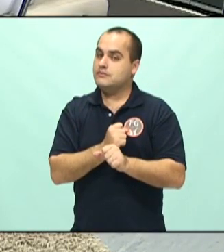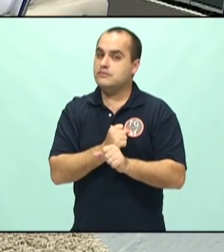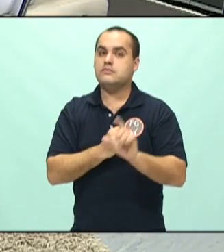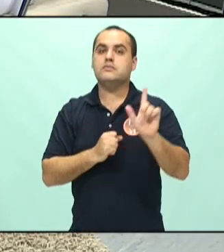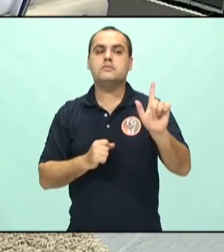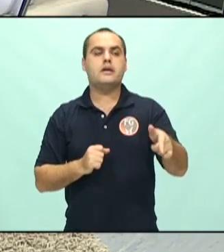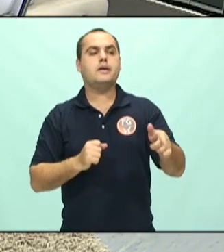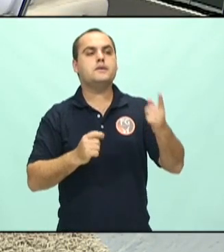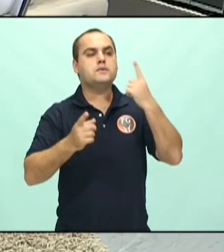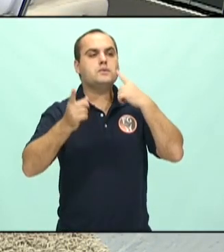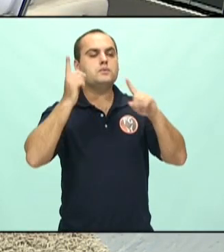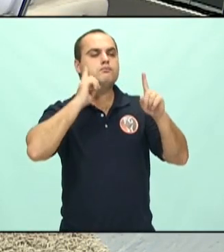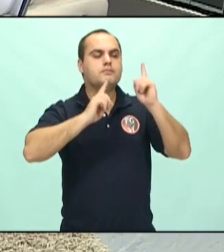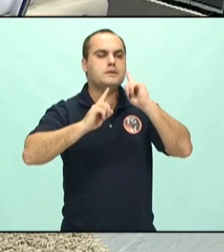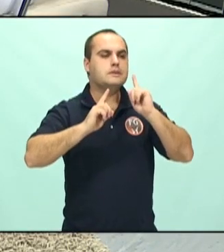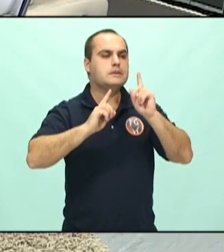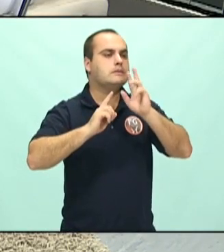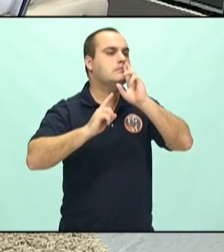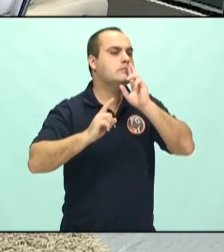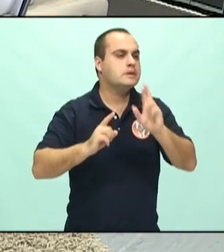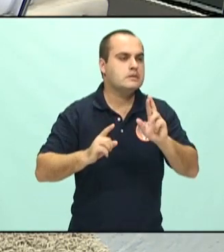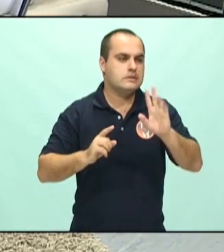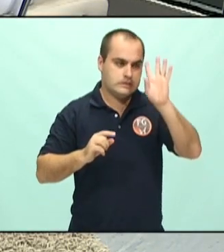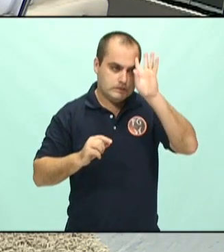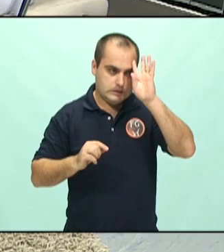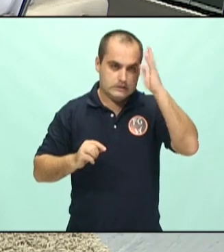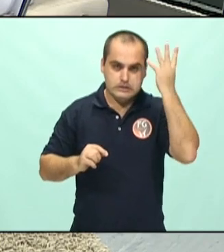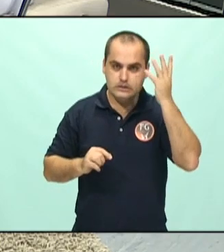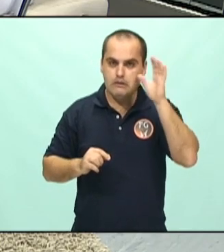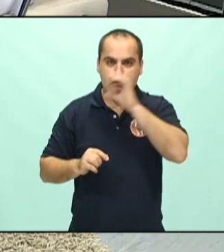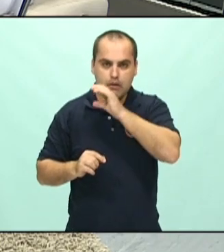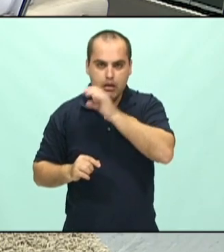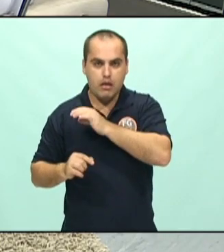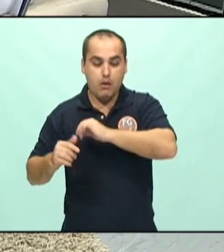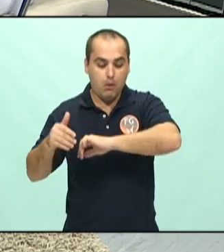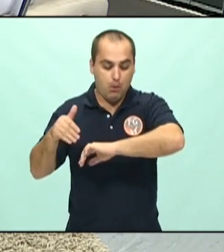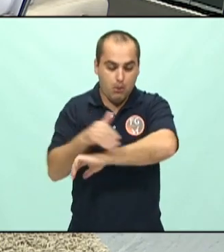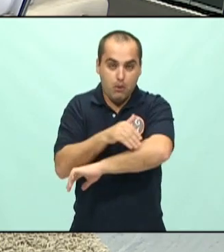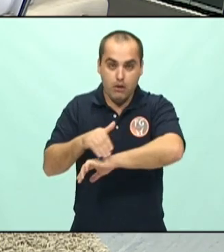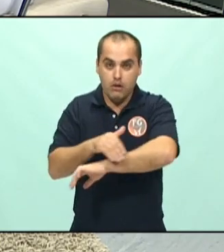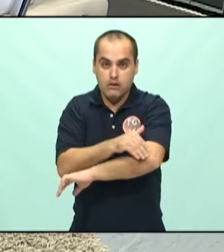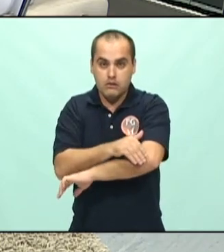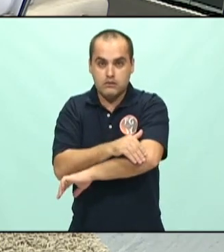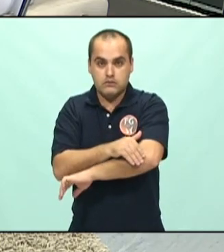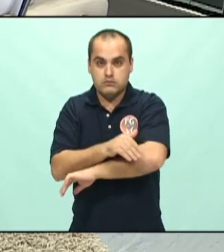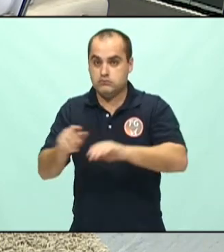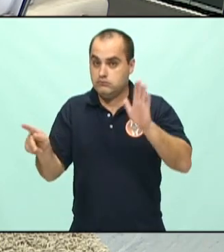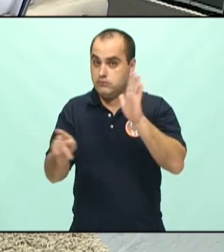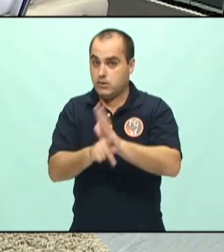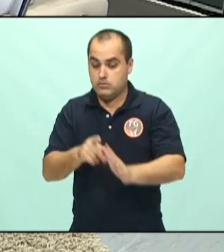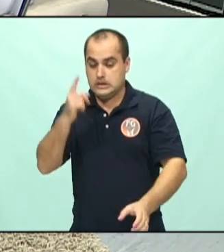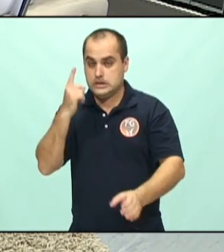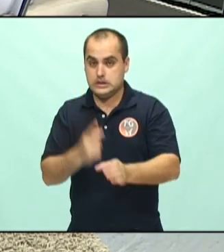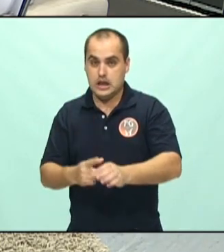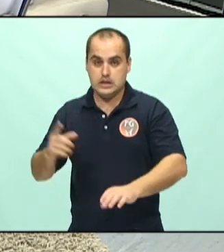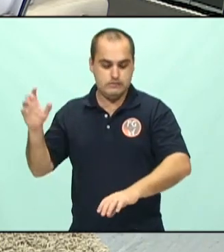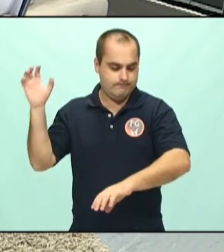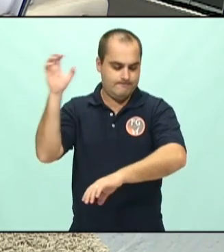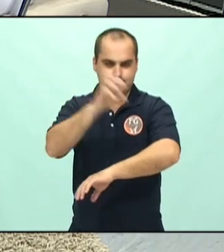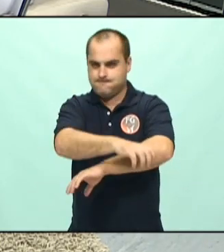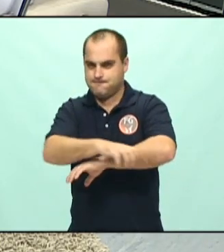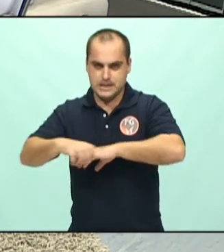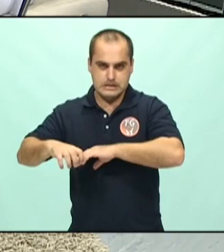soluções de várias vias eles rasgaram da cidade digital pra poder